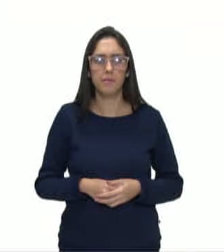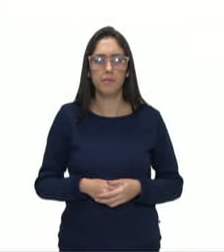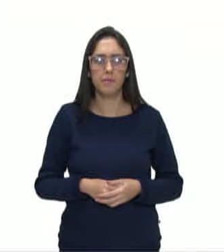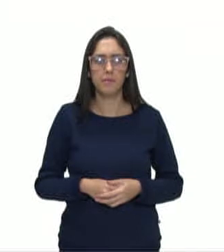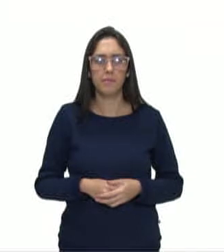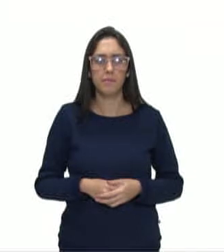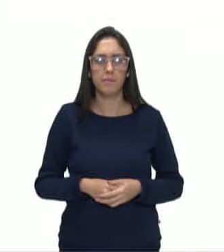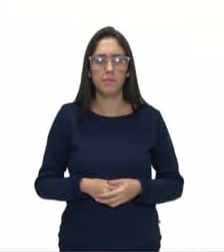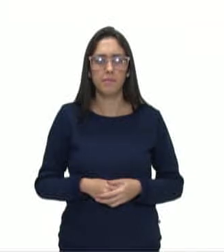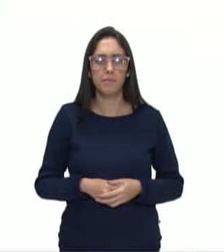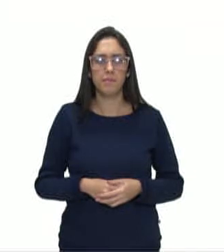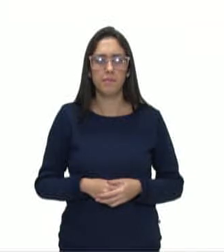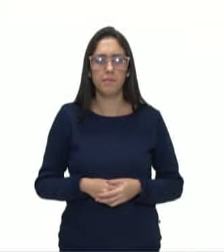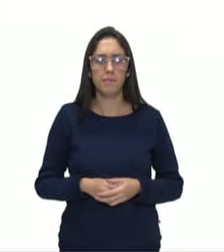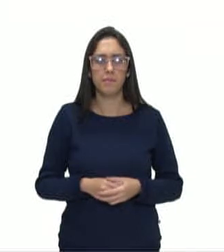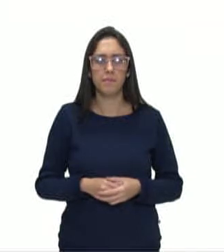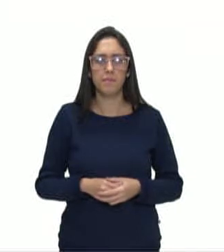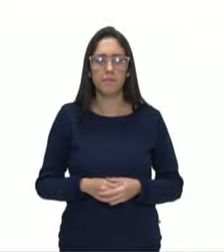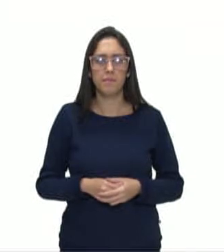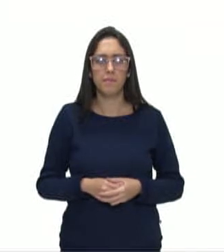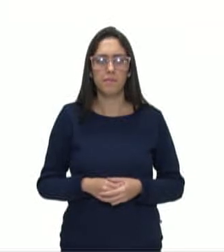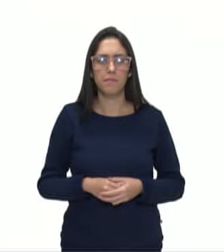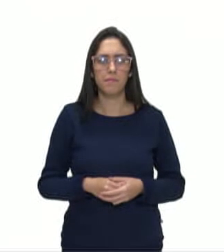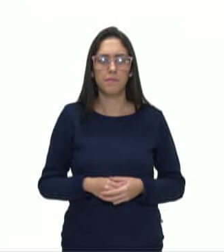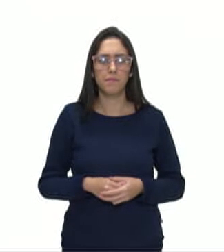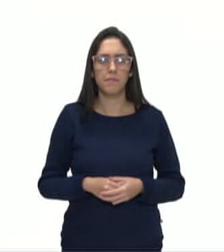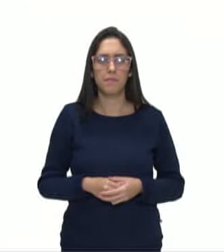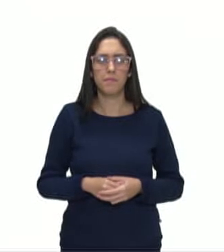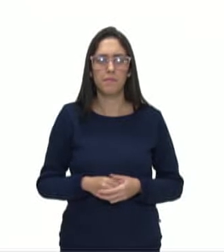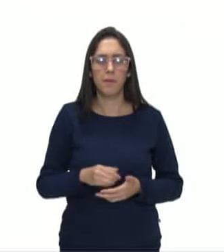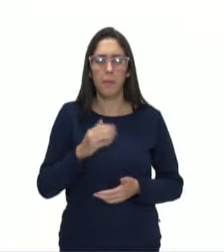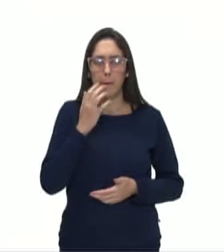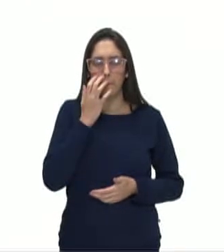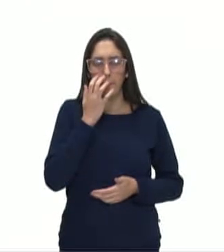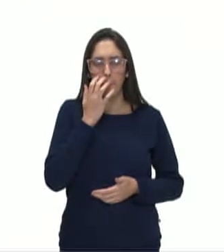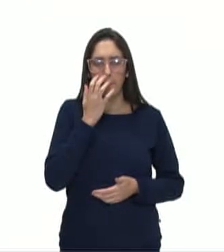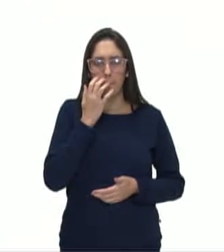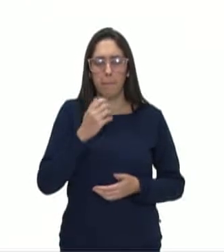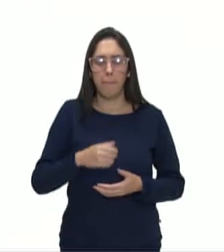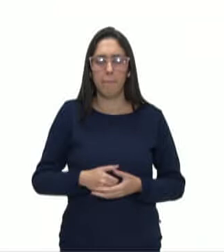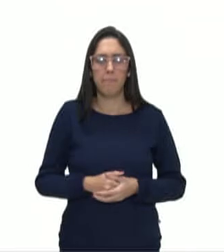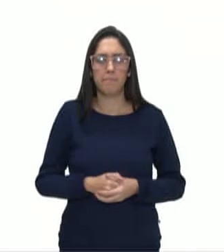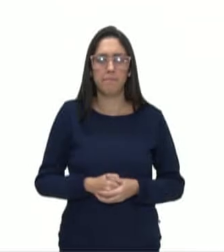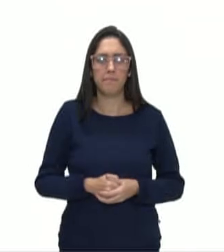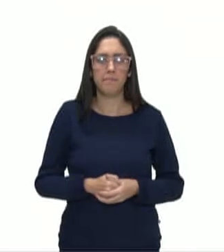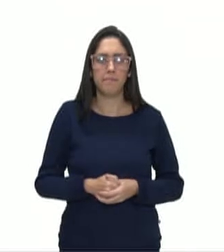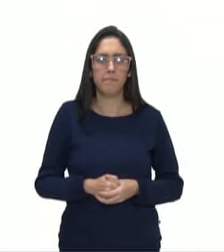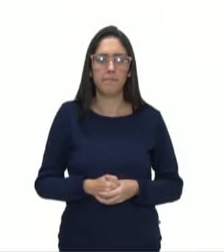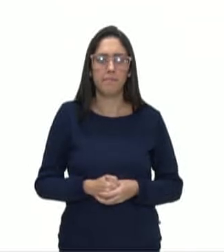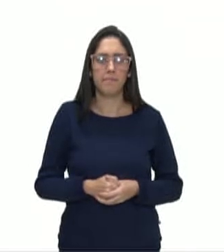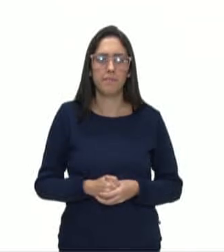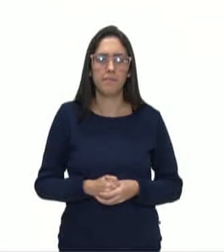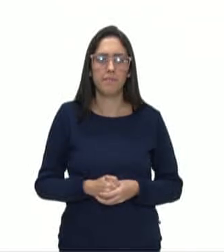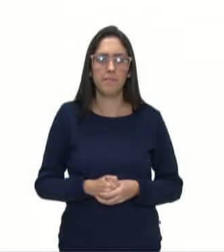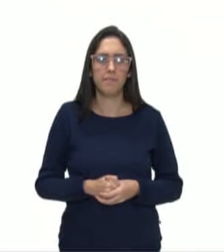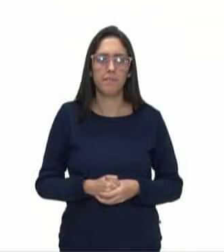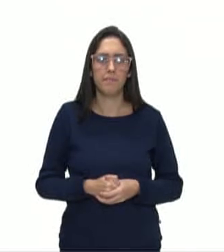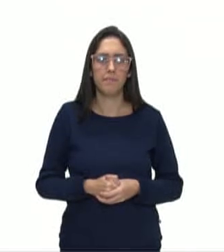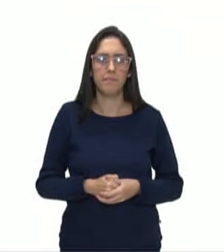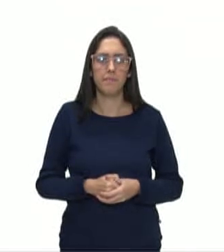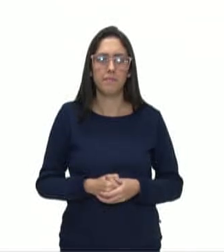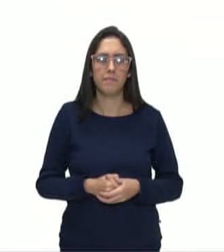por malas posturas delante del ordenador, la vista cansada o